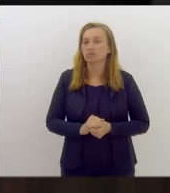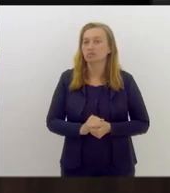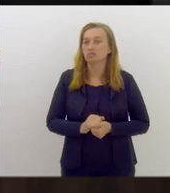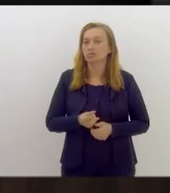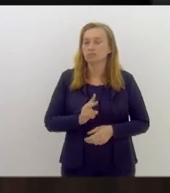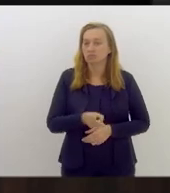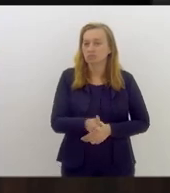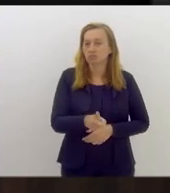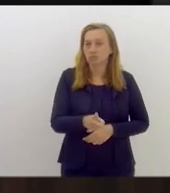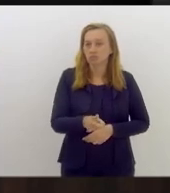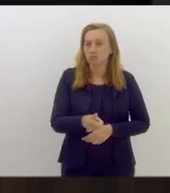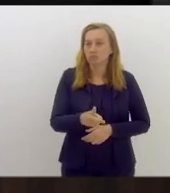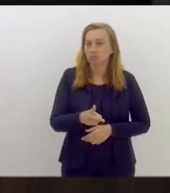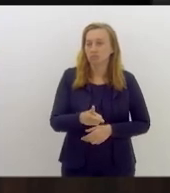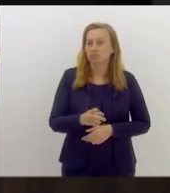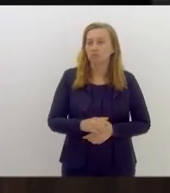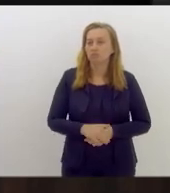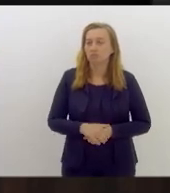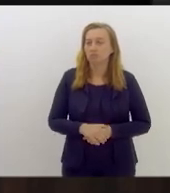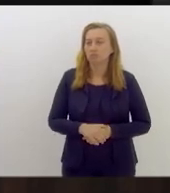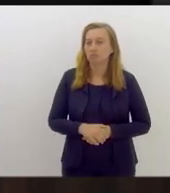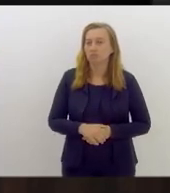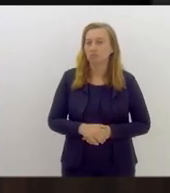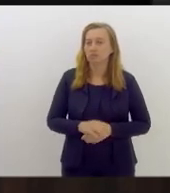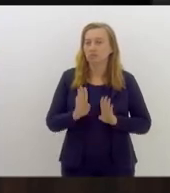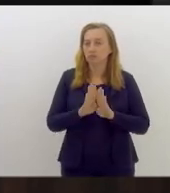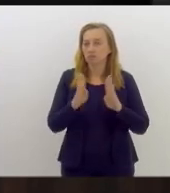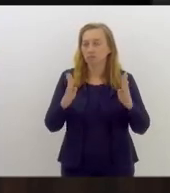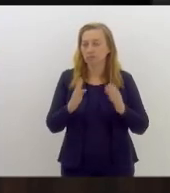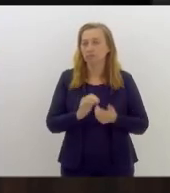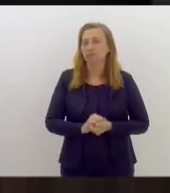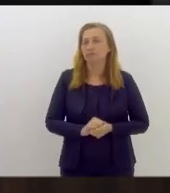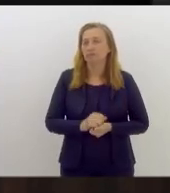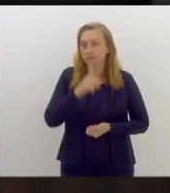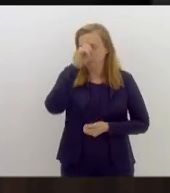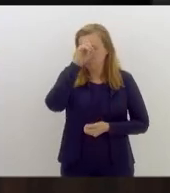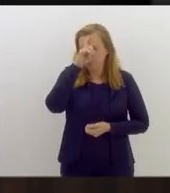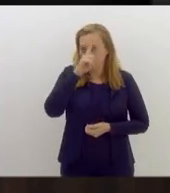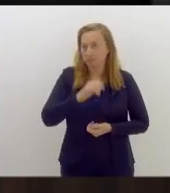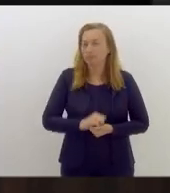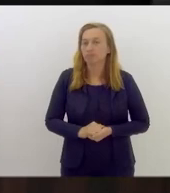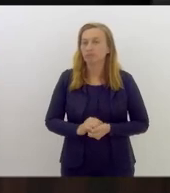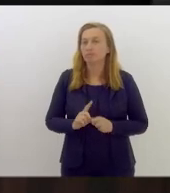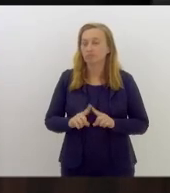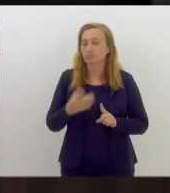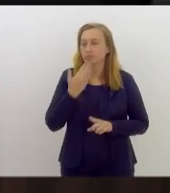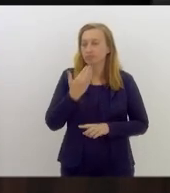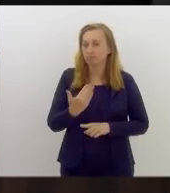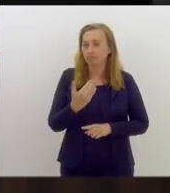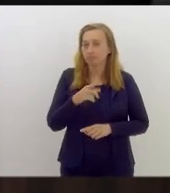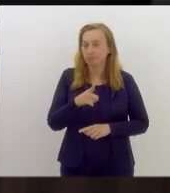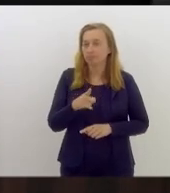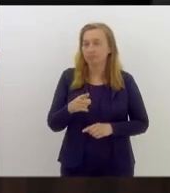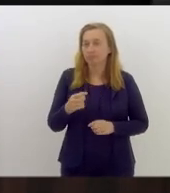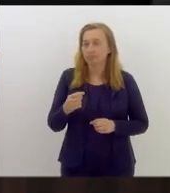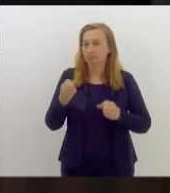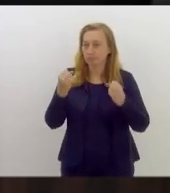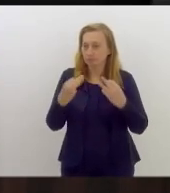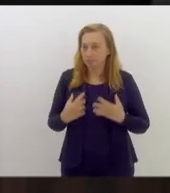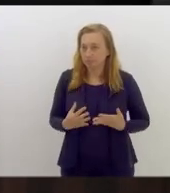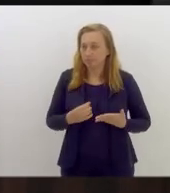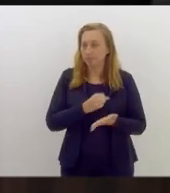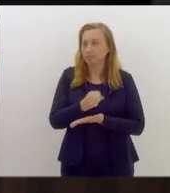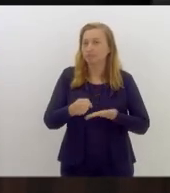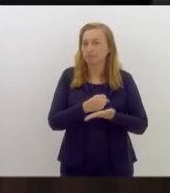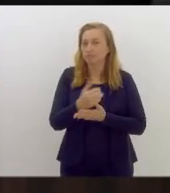manter esses meses, ou esse mês que falta do ano. Mas eu pedi para que ele pudesse ser bem baseado e mandar